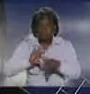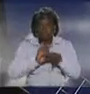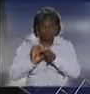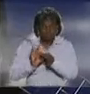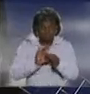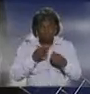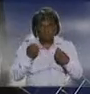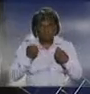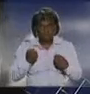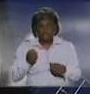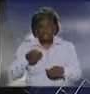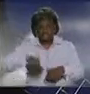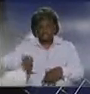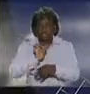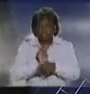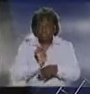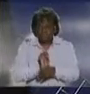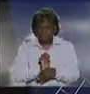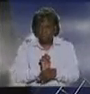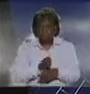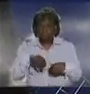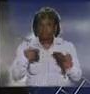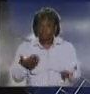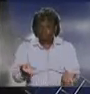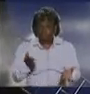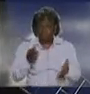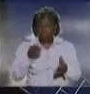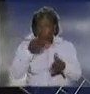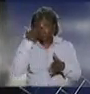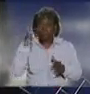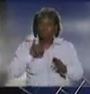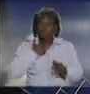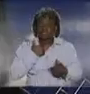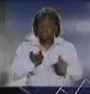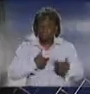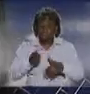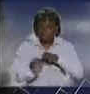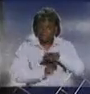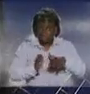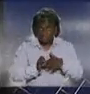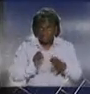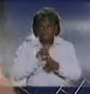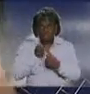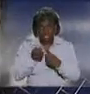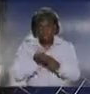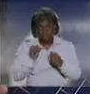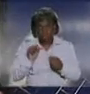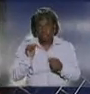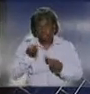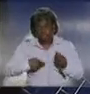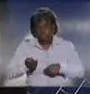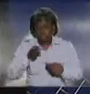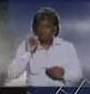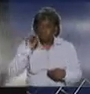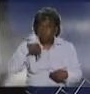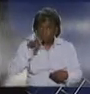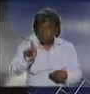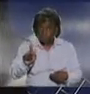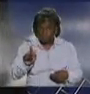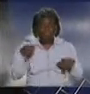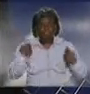de empreendedores mais fortes no Estado, né? Então, o empreendedor social, seja ele de um business ou de uma ONG,